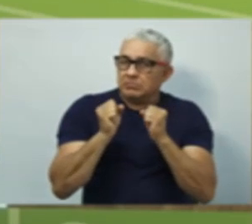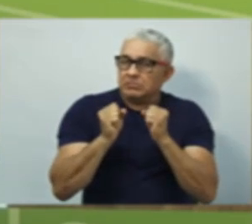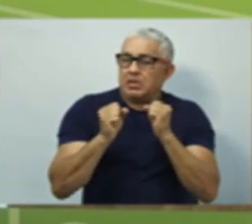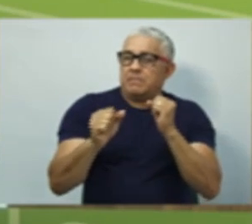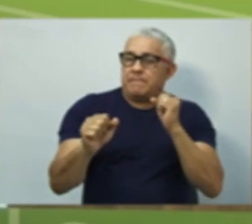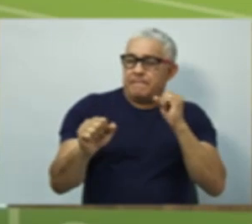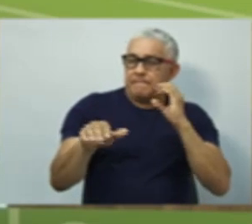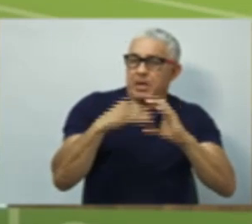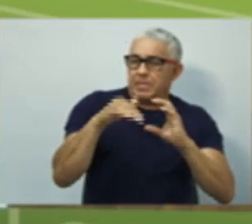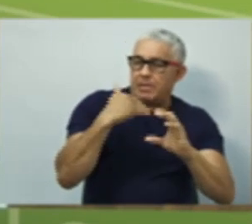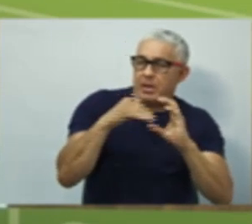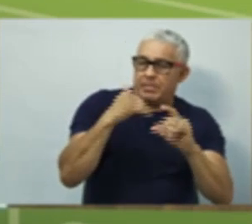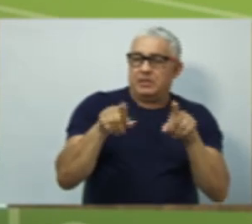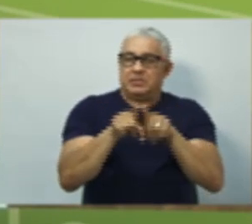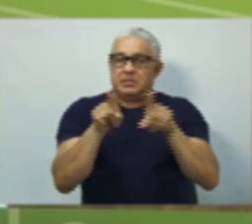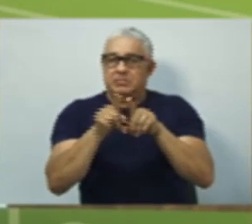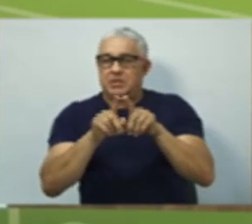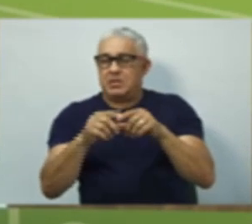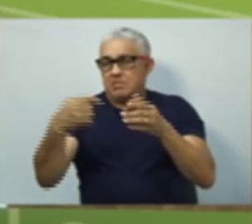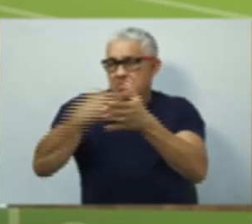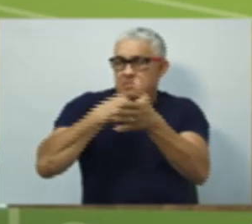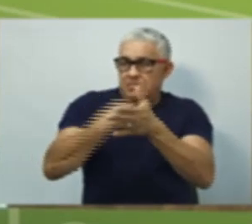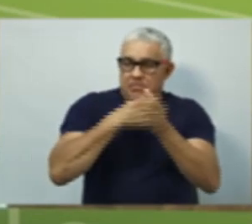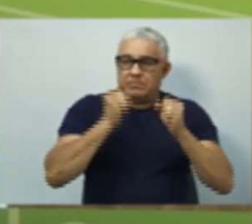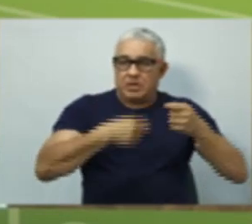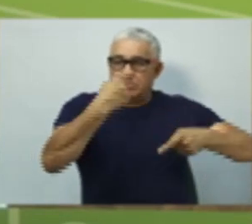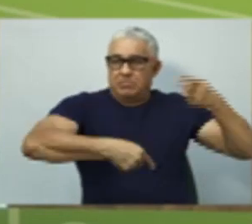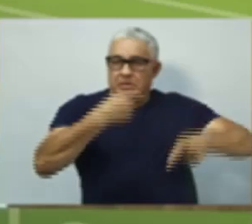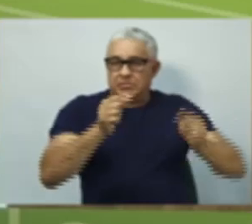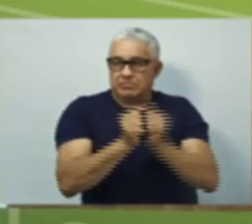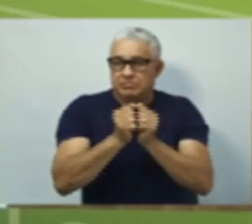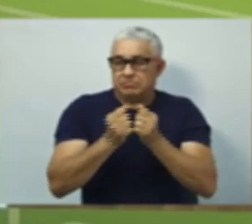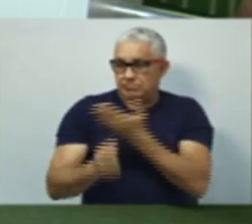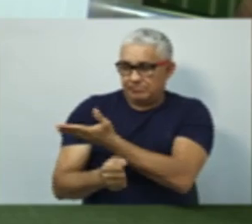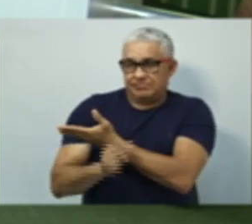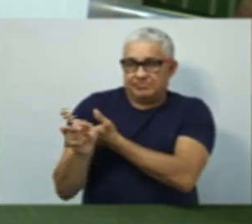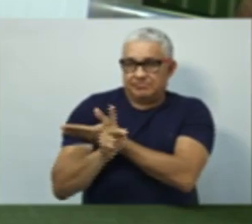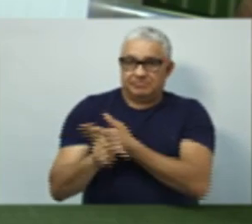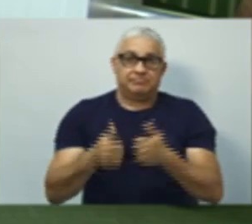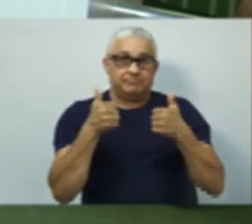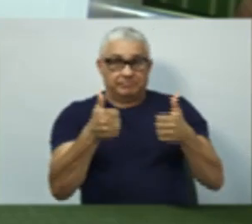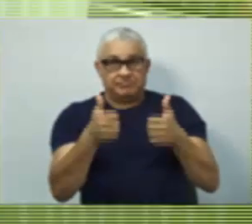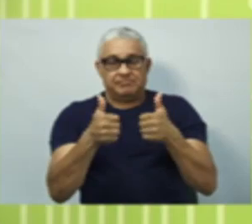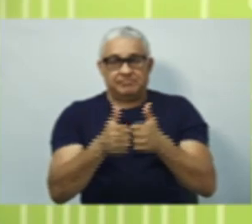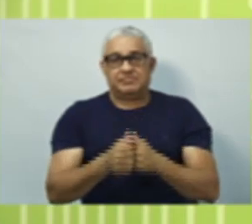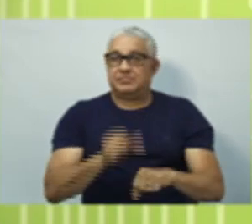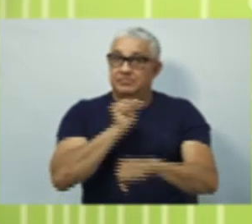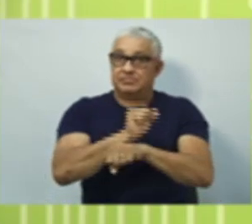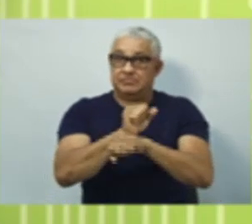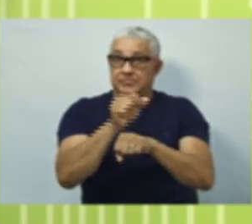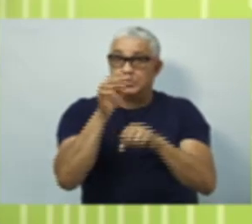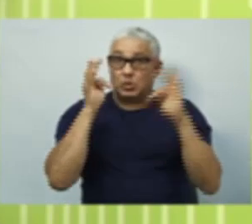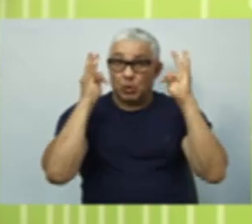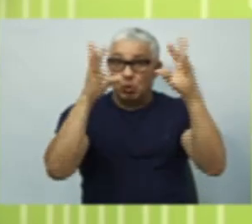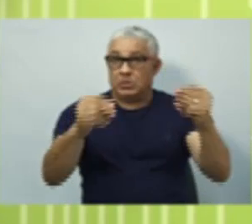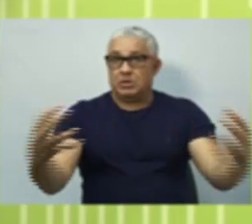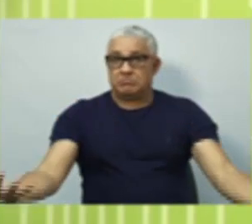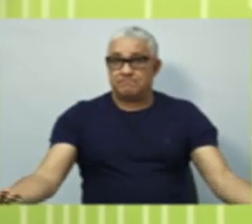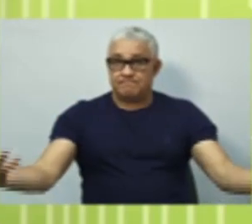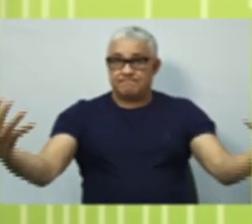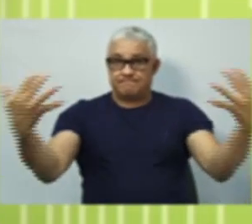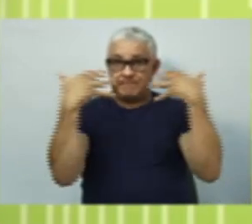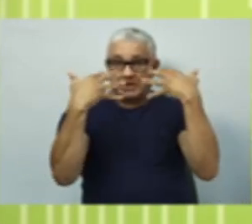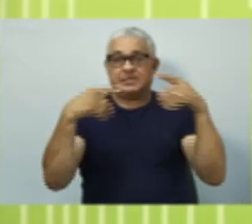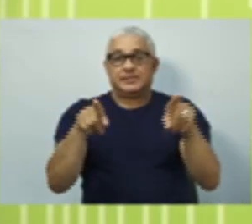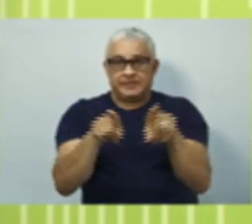gente vai estar discutindo aqui com o professor. Isso mesmo, contamos com a participação de todos e desde